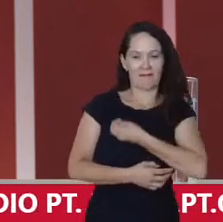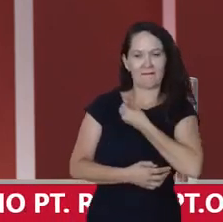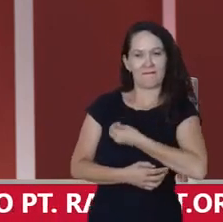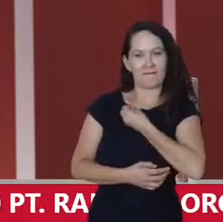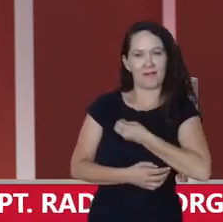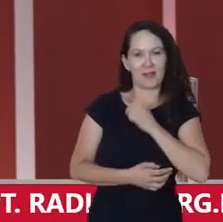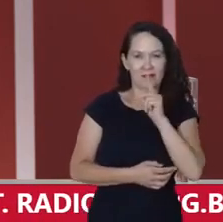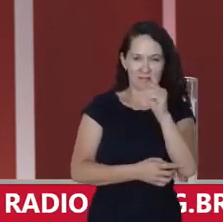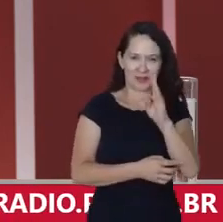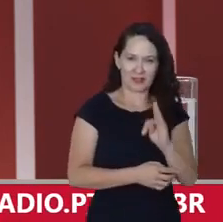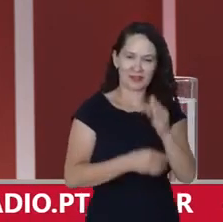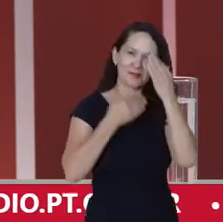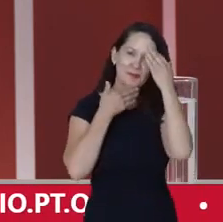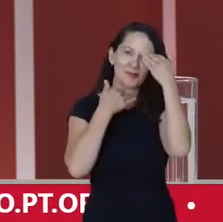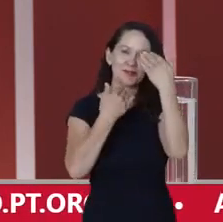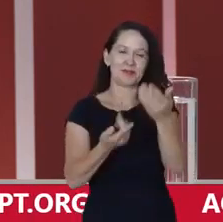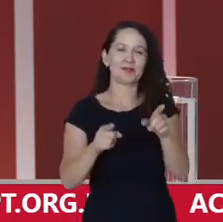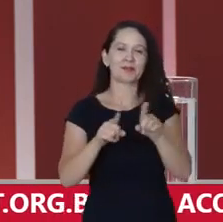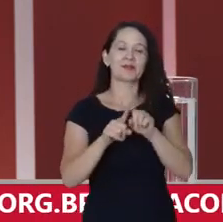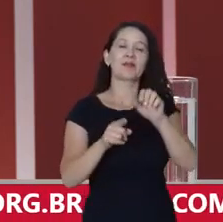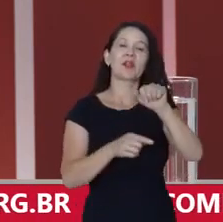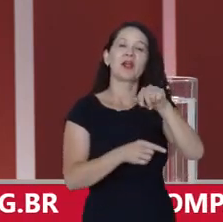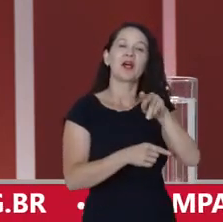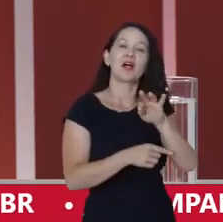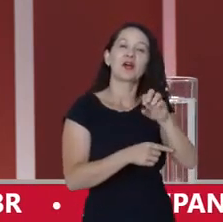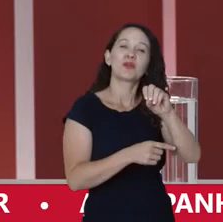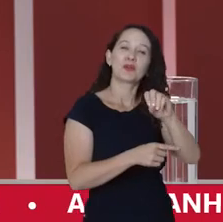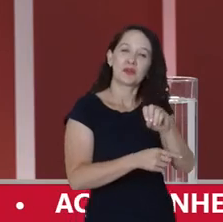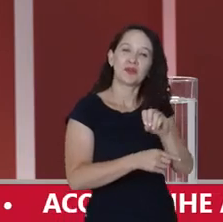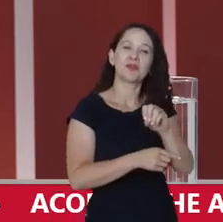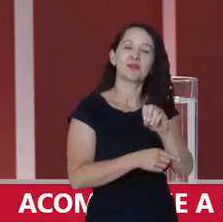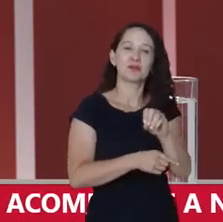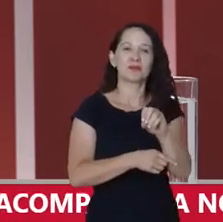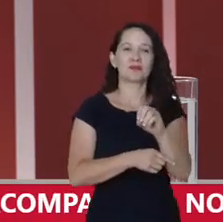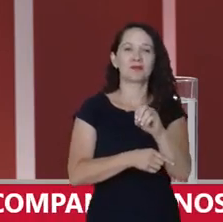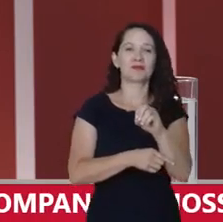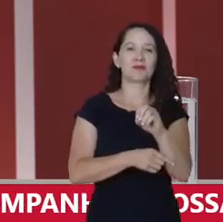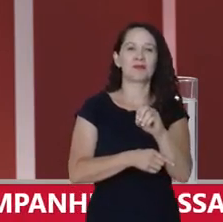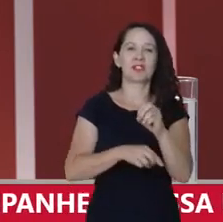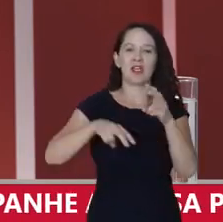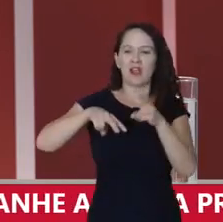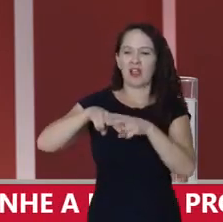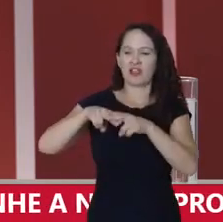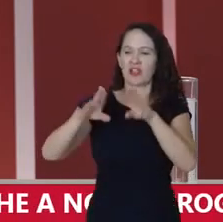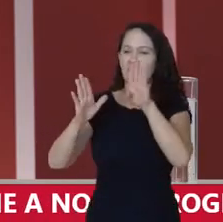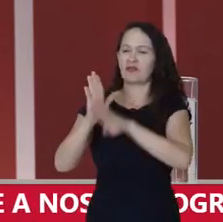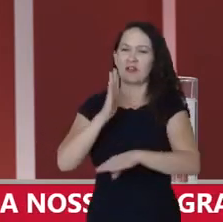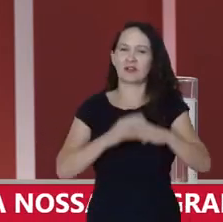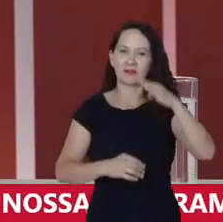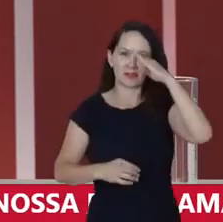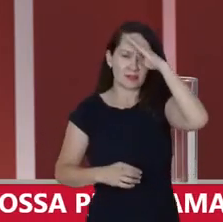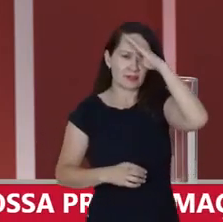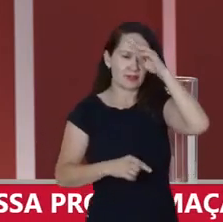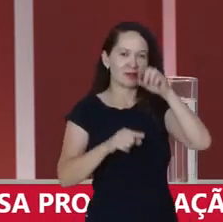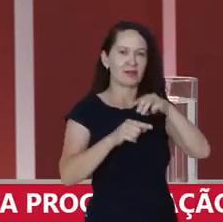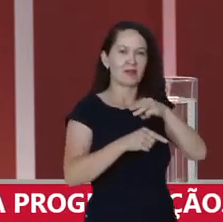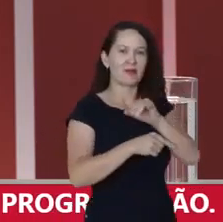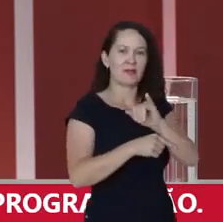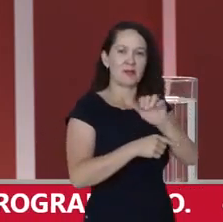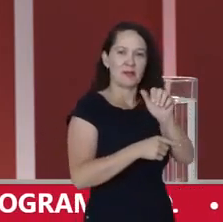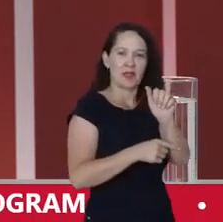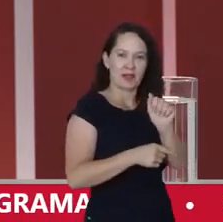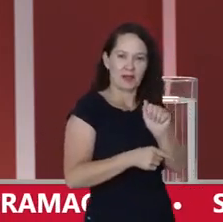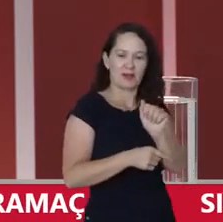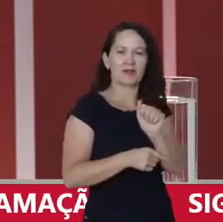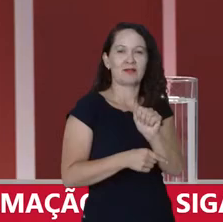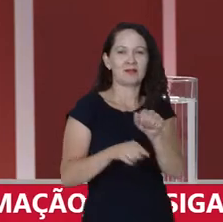dos Trabalhadores, obrigado. Antônio Moreira Sila, hashtag fora Bolsonaro. Maria Deusa